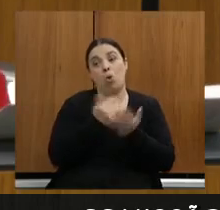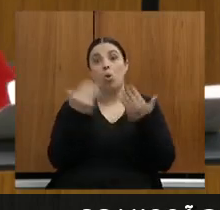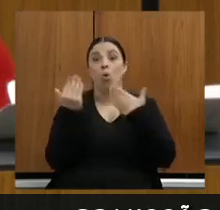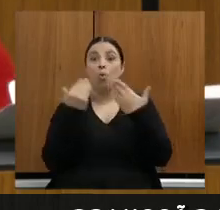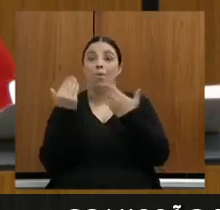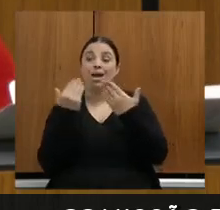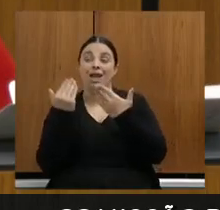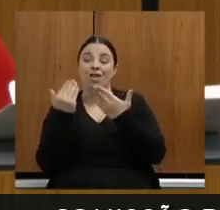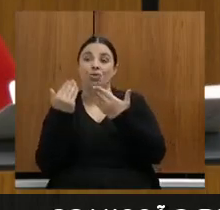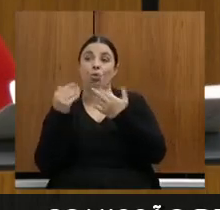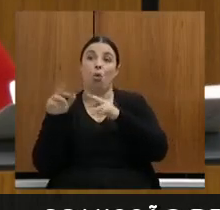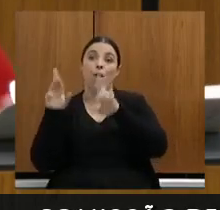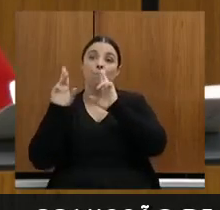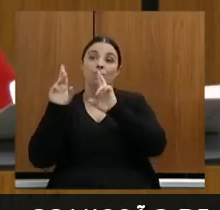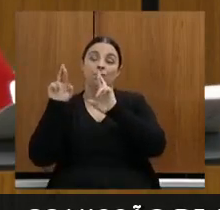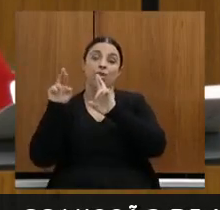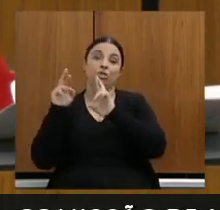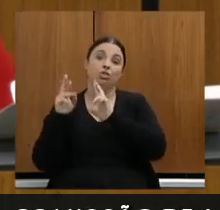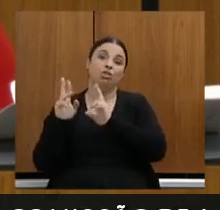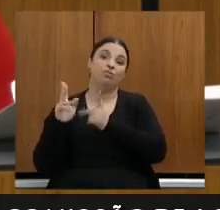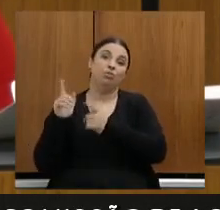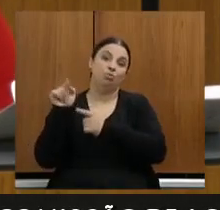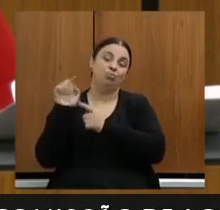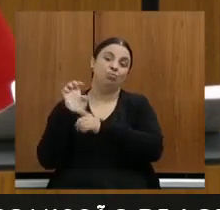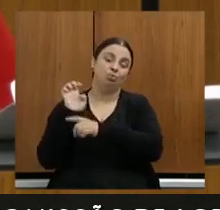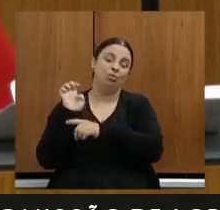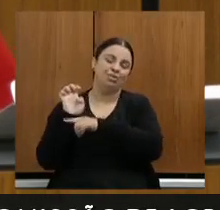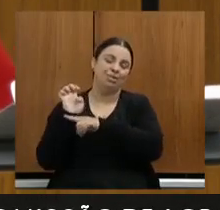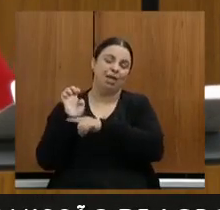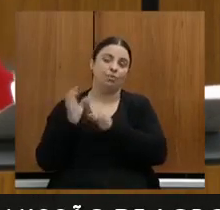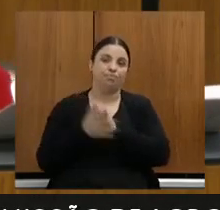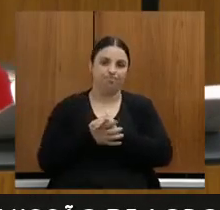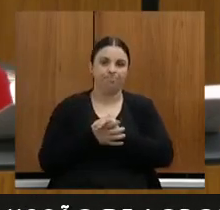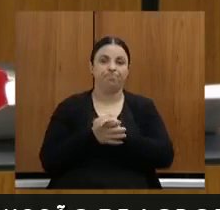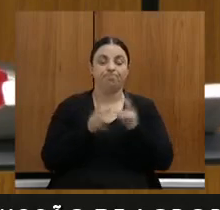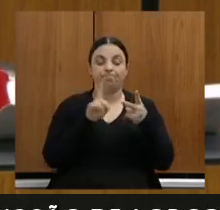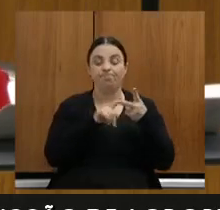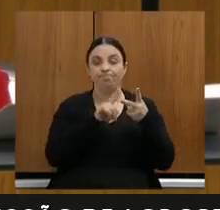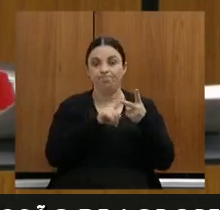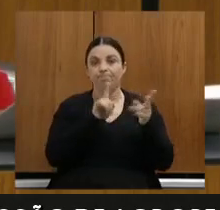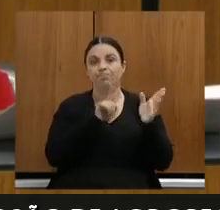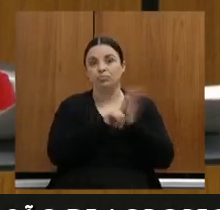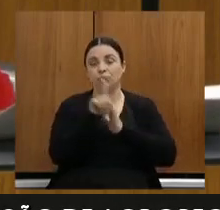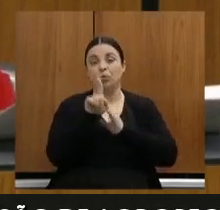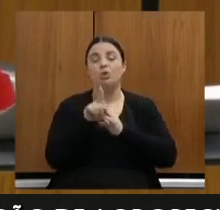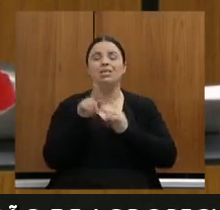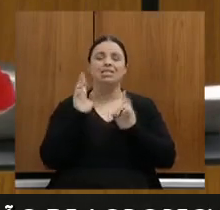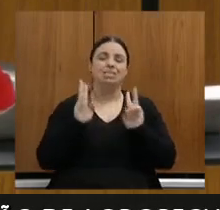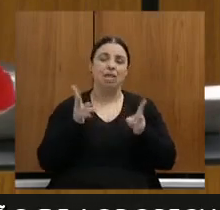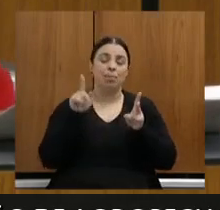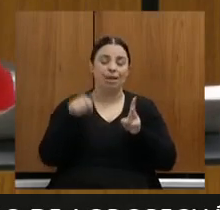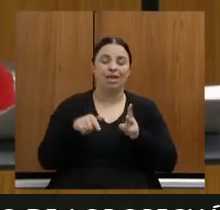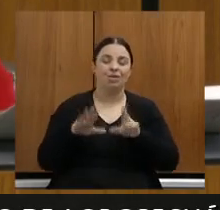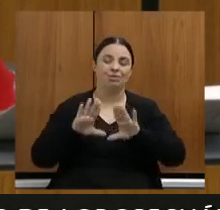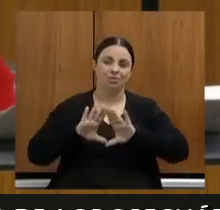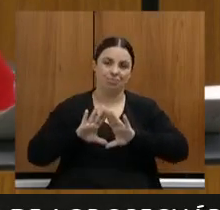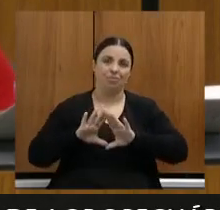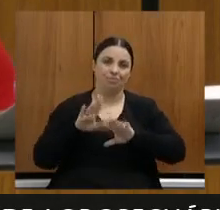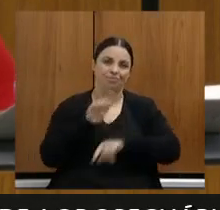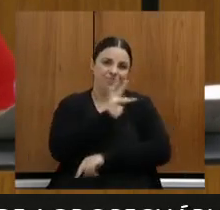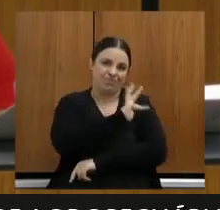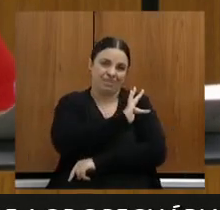questão nós já tratamos disso acredito que em todas as minhas participações aqui nesse Assembleia fiscaliza